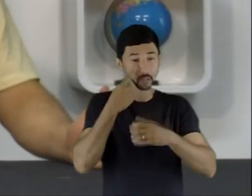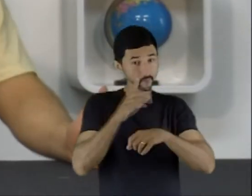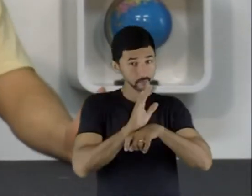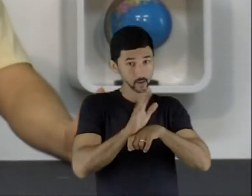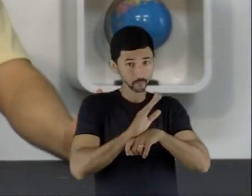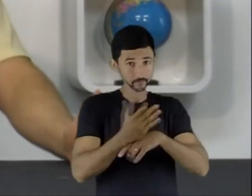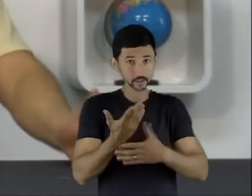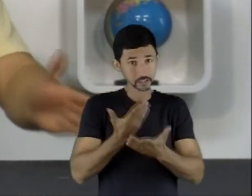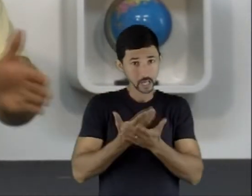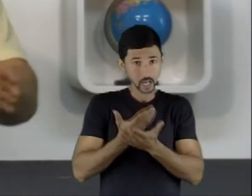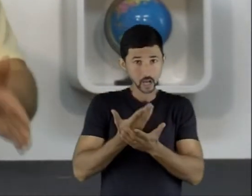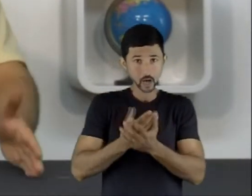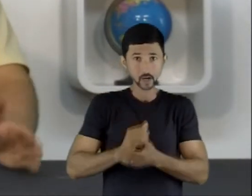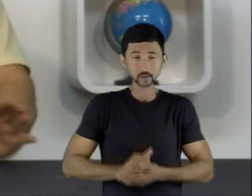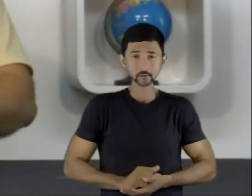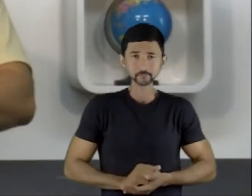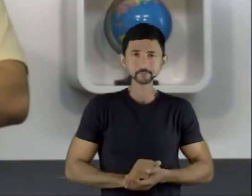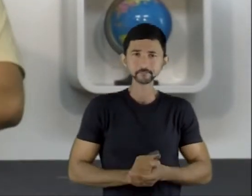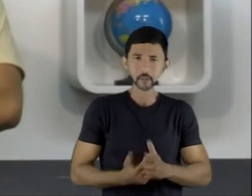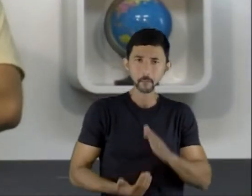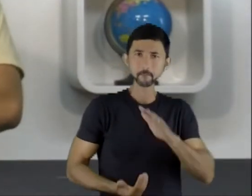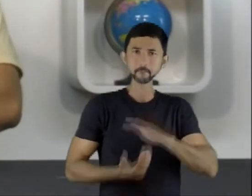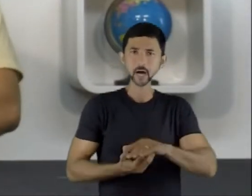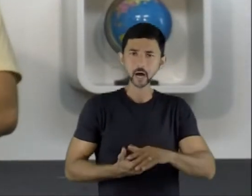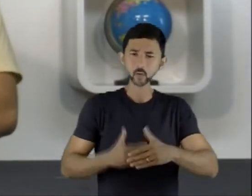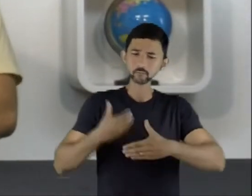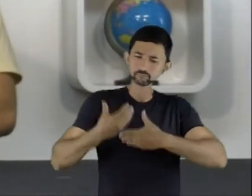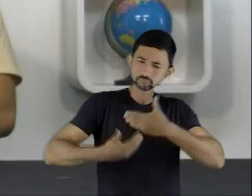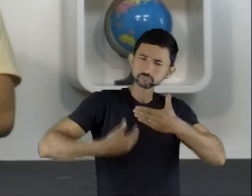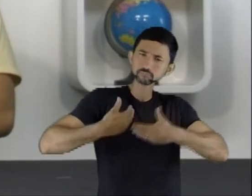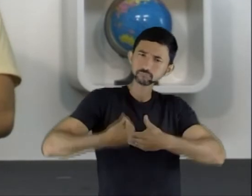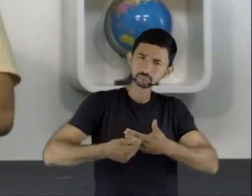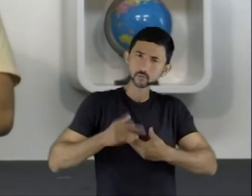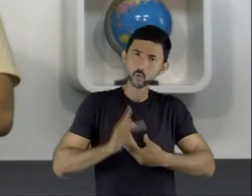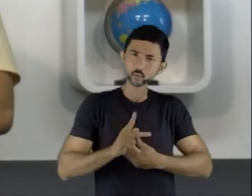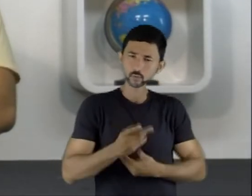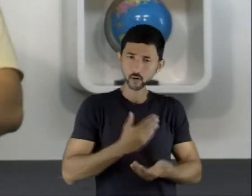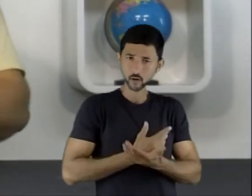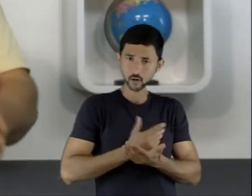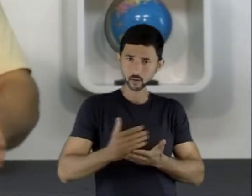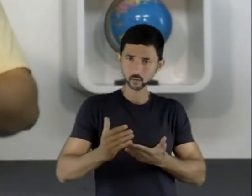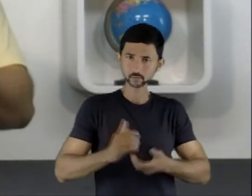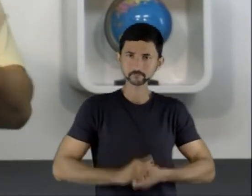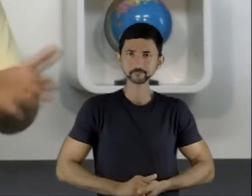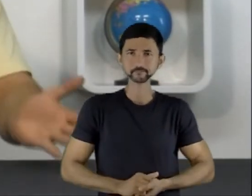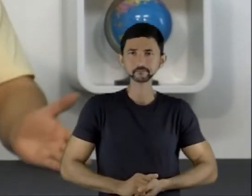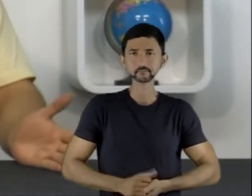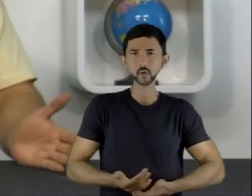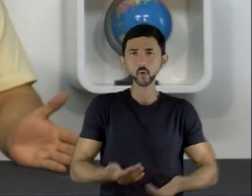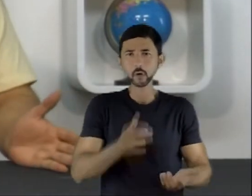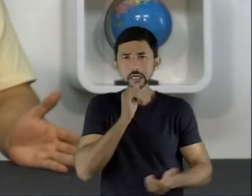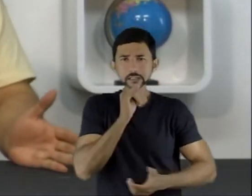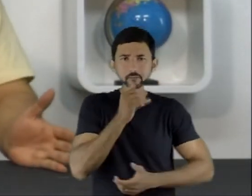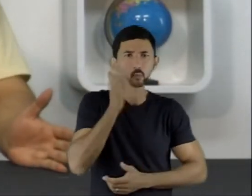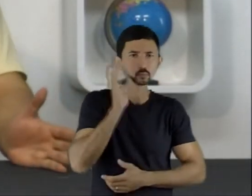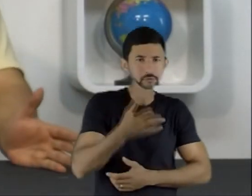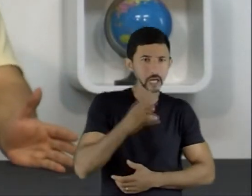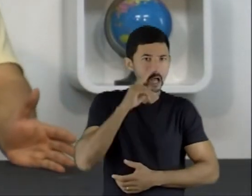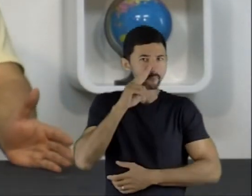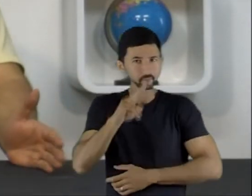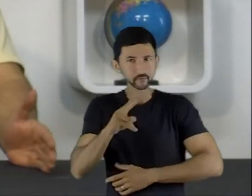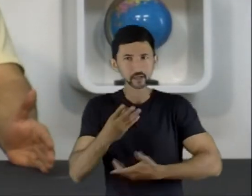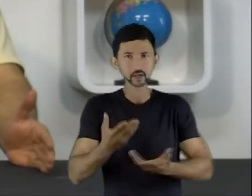vídeo, certo? E depois dê uma pausa e pode dar continuidade a partir de agora. Então, supondo que você já assistiu